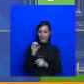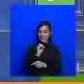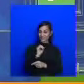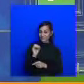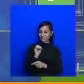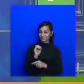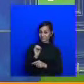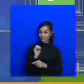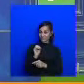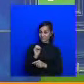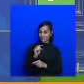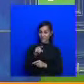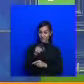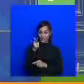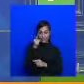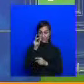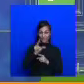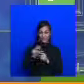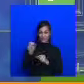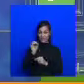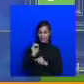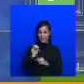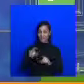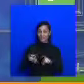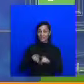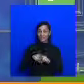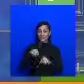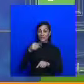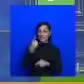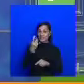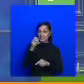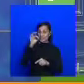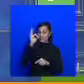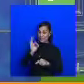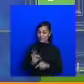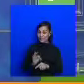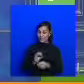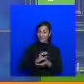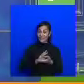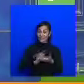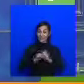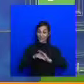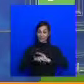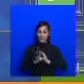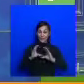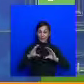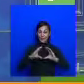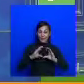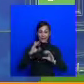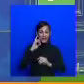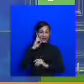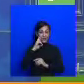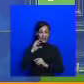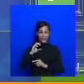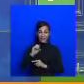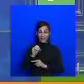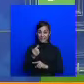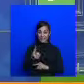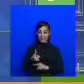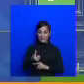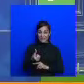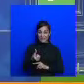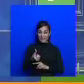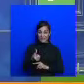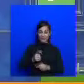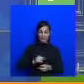a 00. Você ganha com 0 acerto, ganha também a partir de 15 acertos na Lotomania. Bola rosa